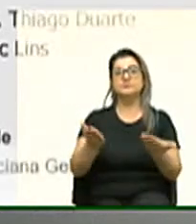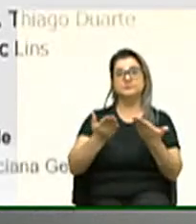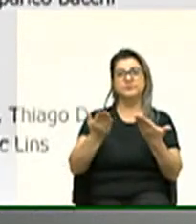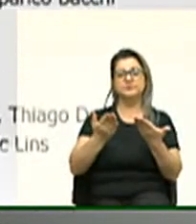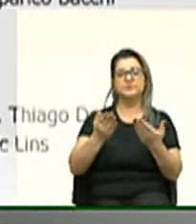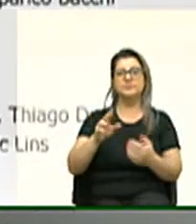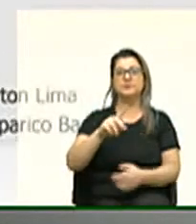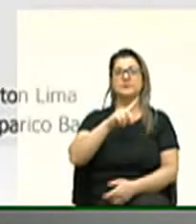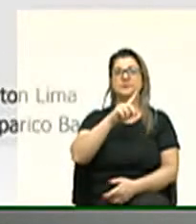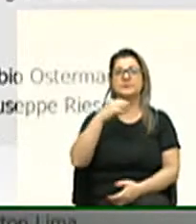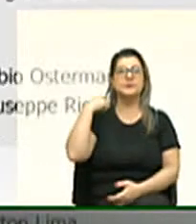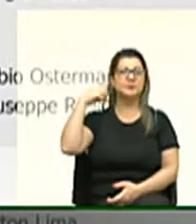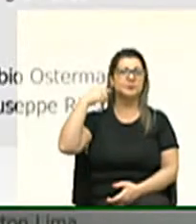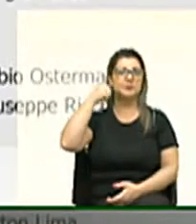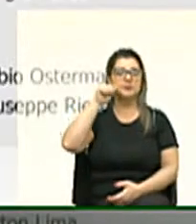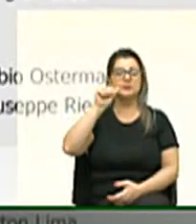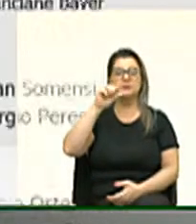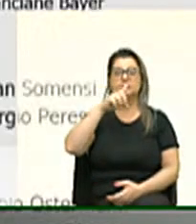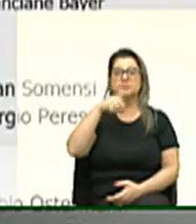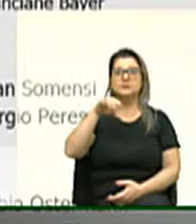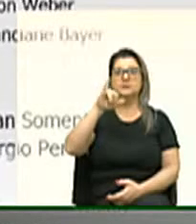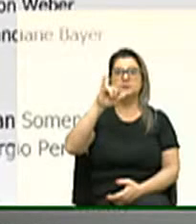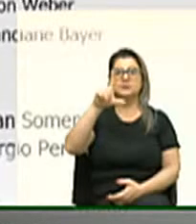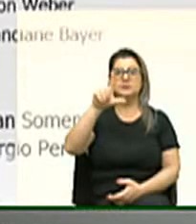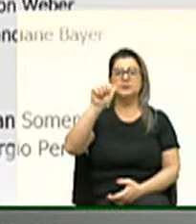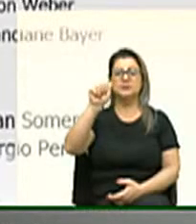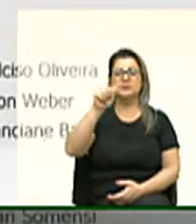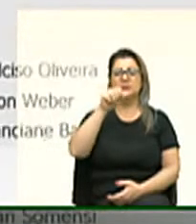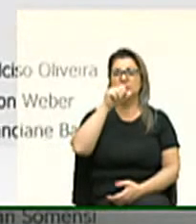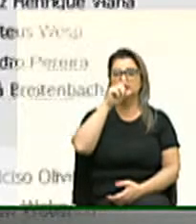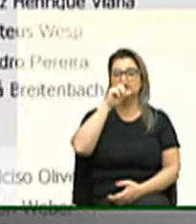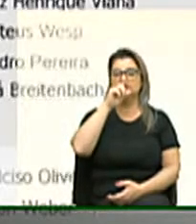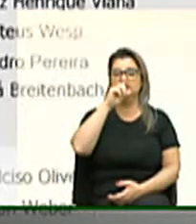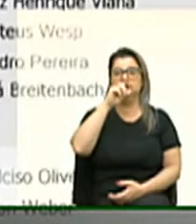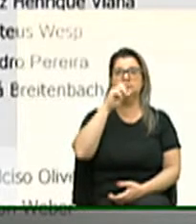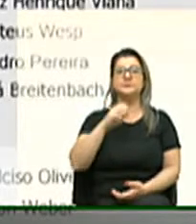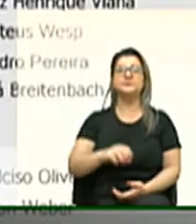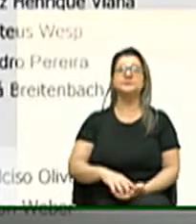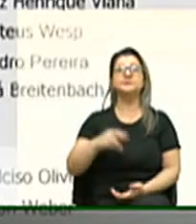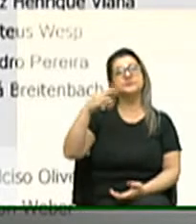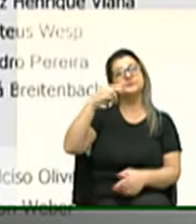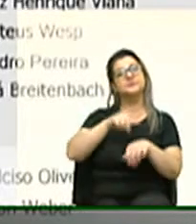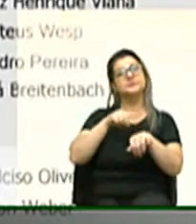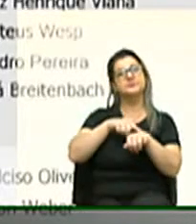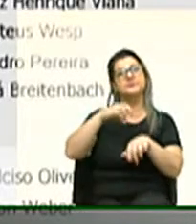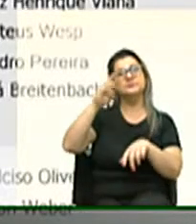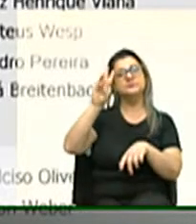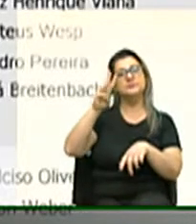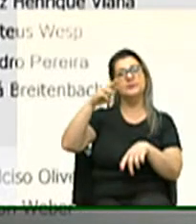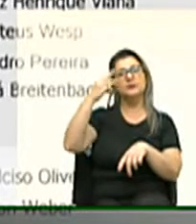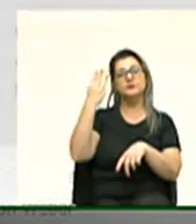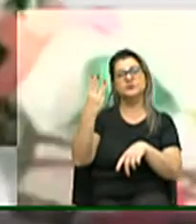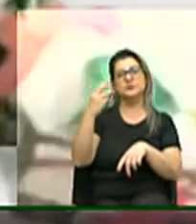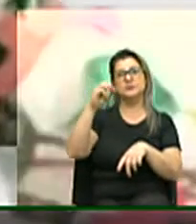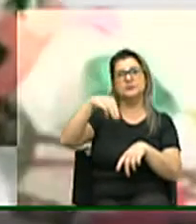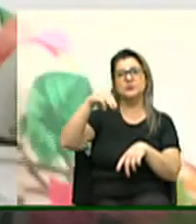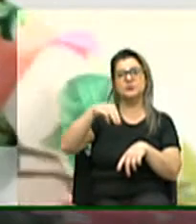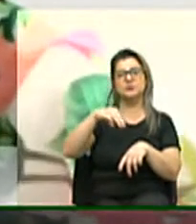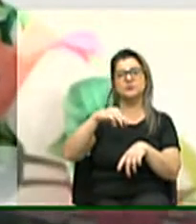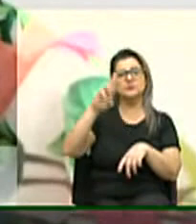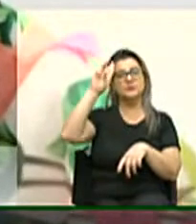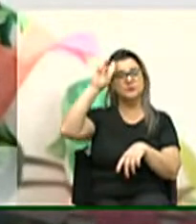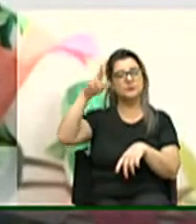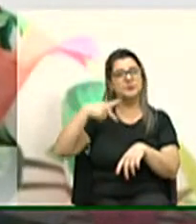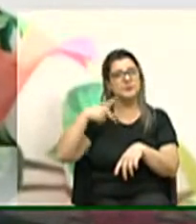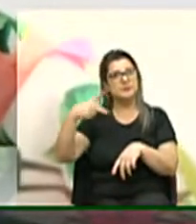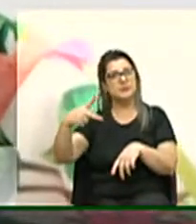a palavra está à sua disposição pelo tempo regimental de 3 minutos. Senhor presidente, senhores deputados, nós acompanhamos